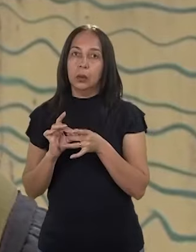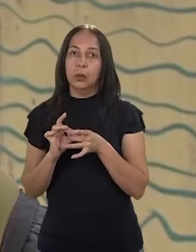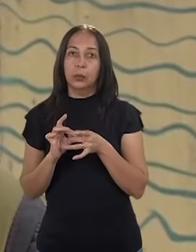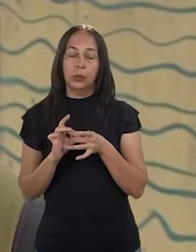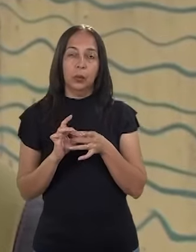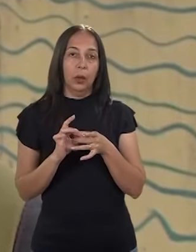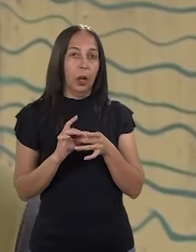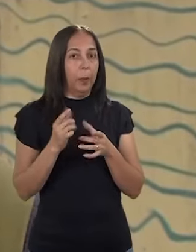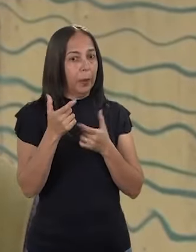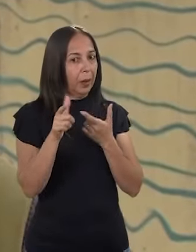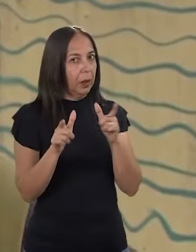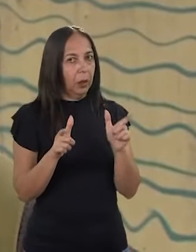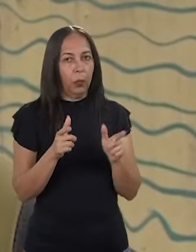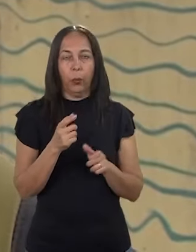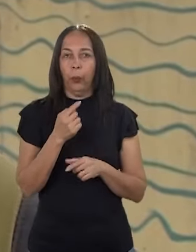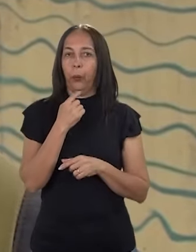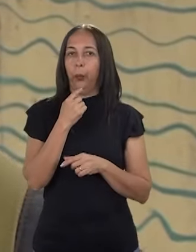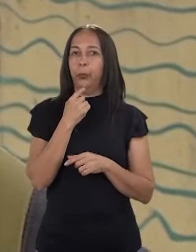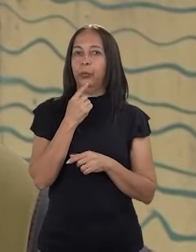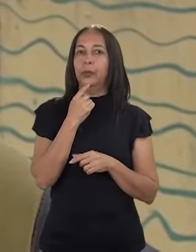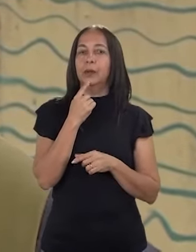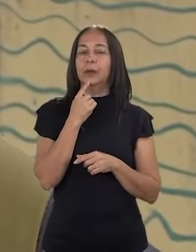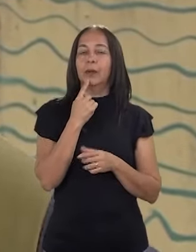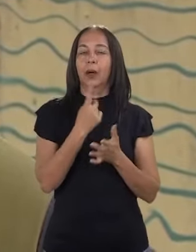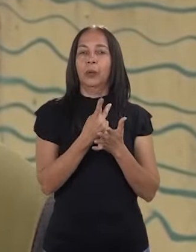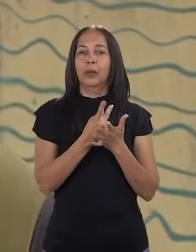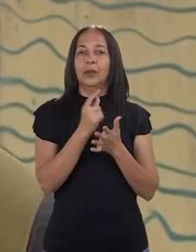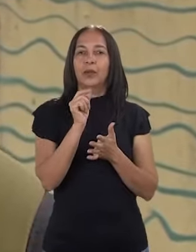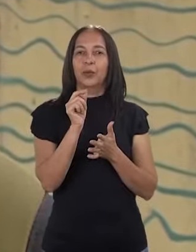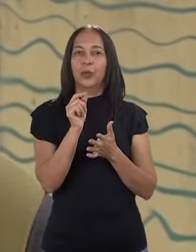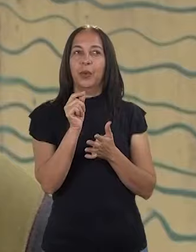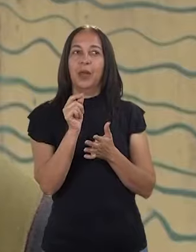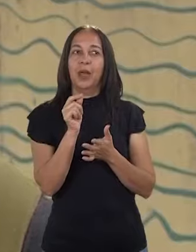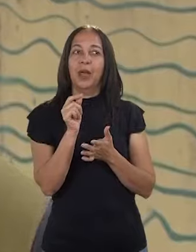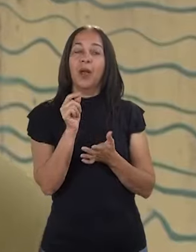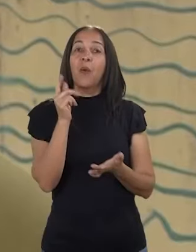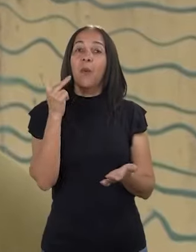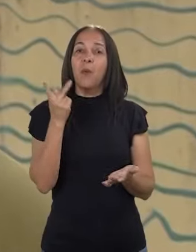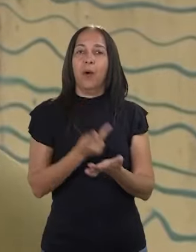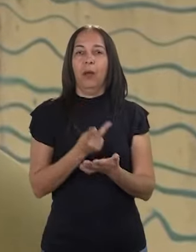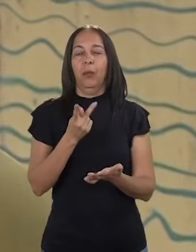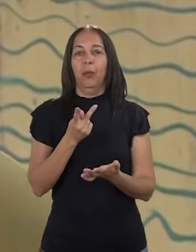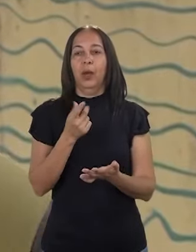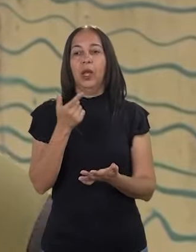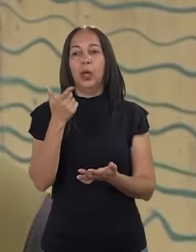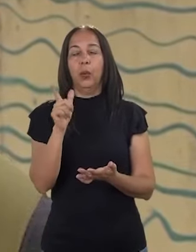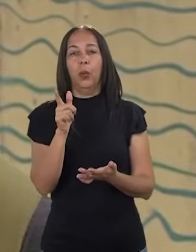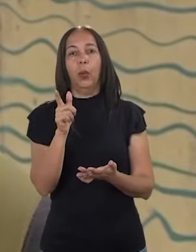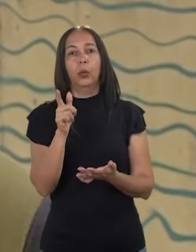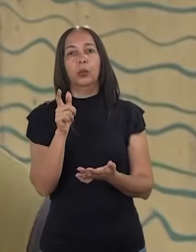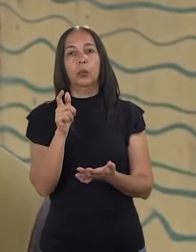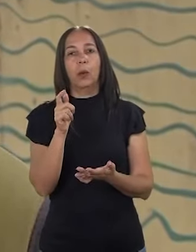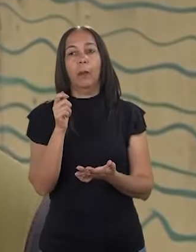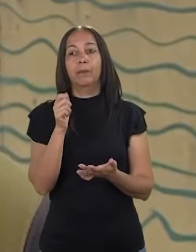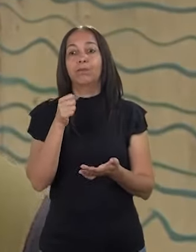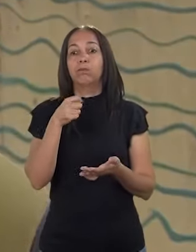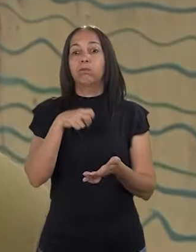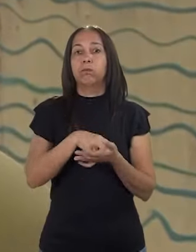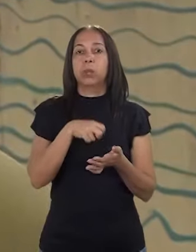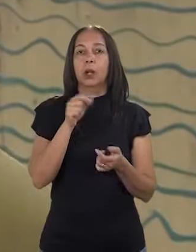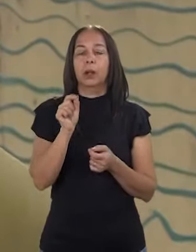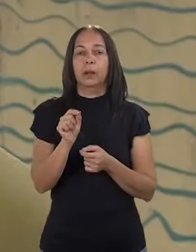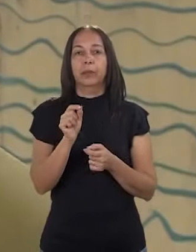seja eh visto de forma errada que não aconteça um delito e outra pessoa ser penalizada porque ela